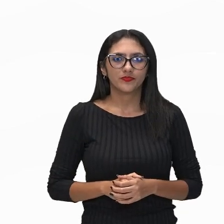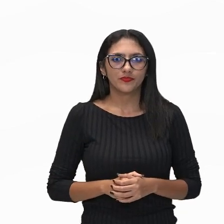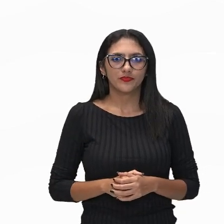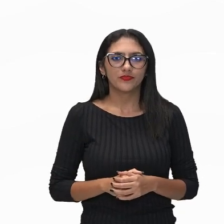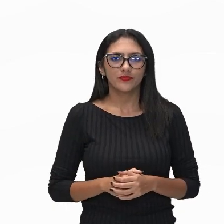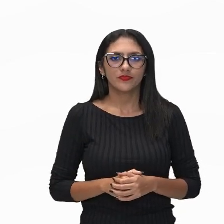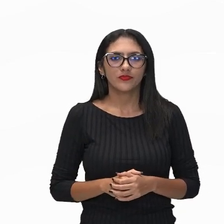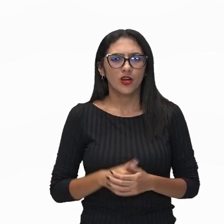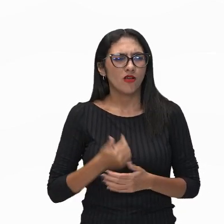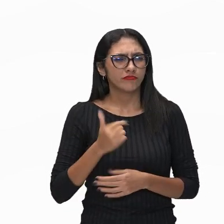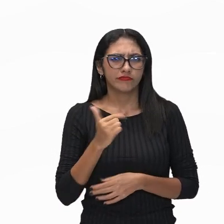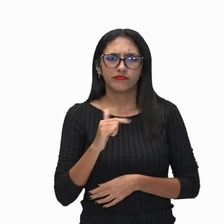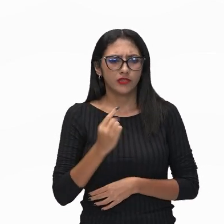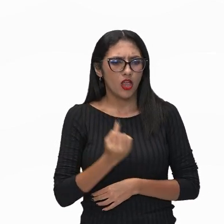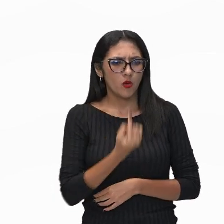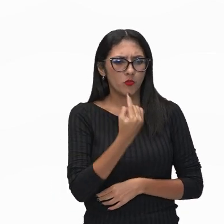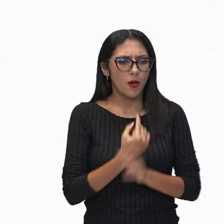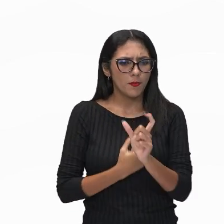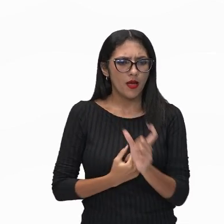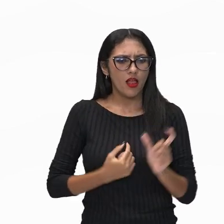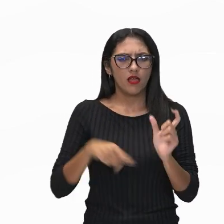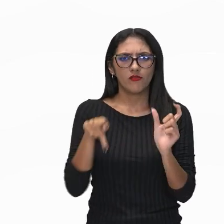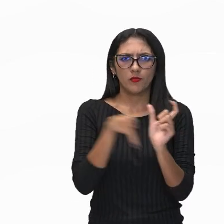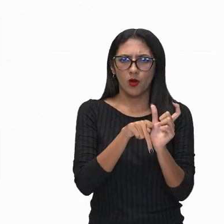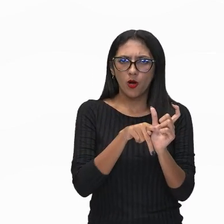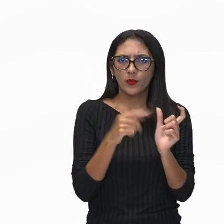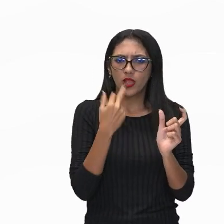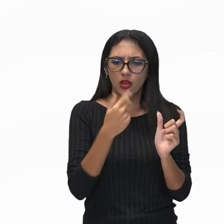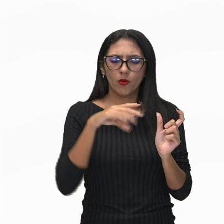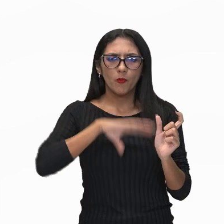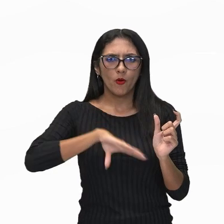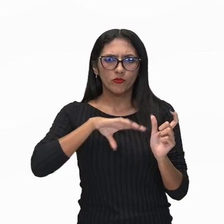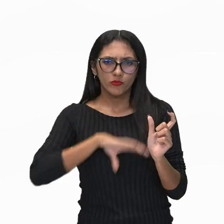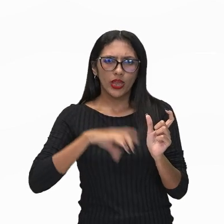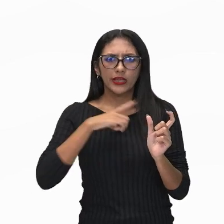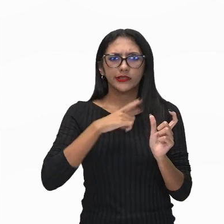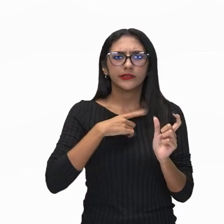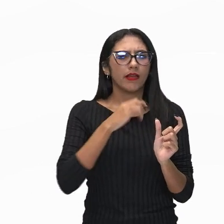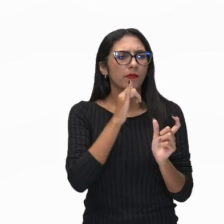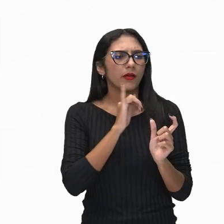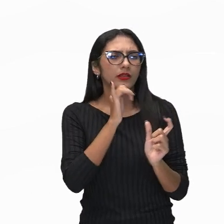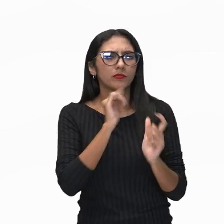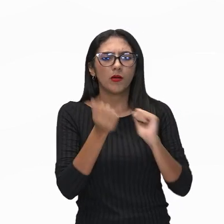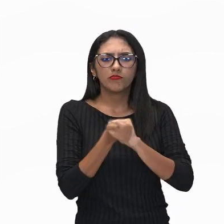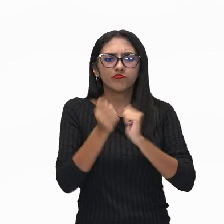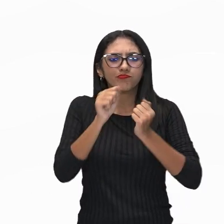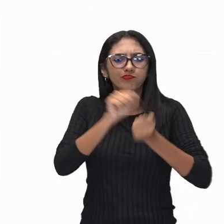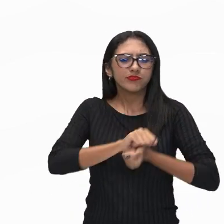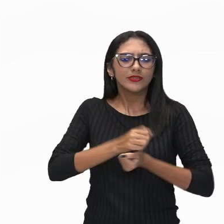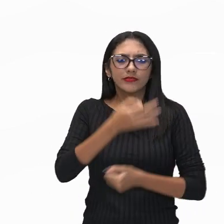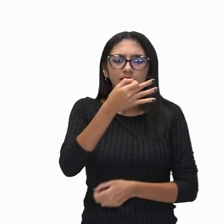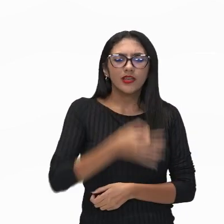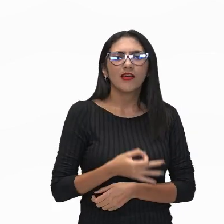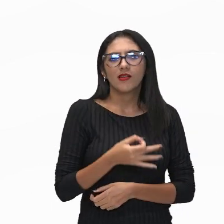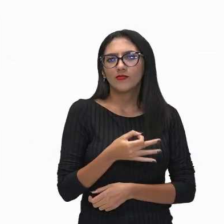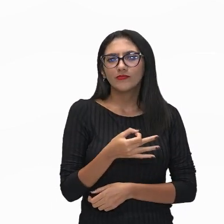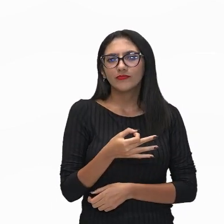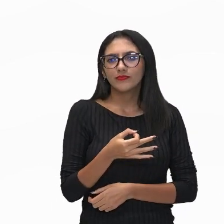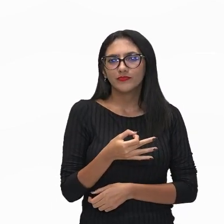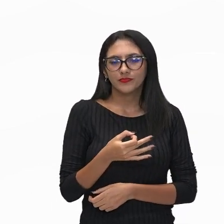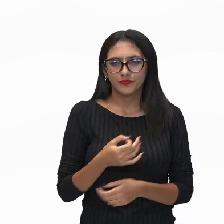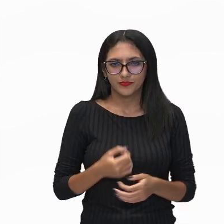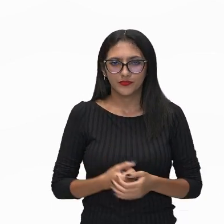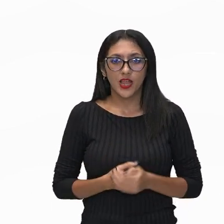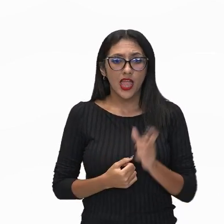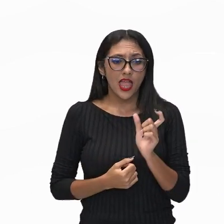há uma palavra na língua portuguesa que lhe sirva de tradução exata. Trata-se